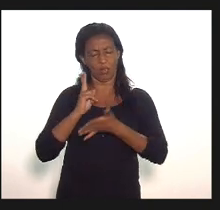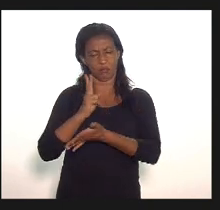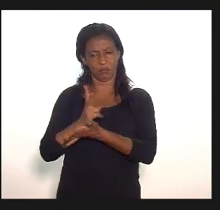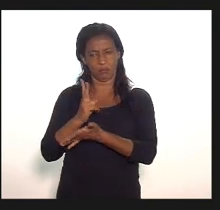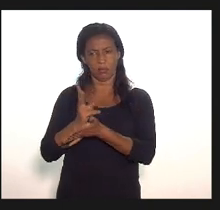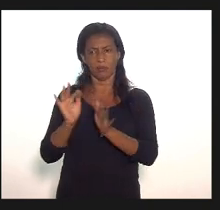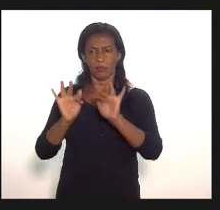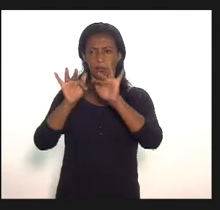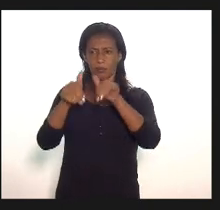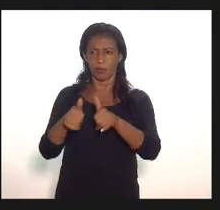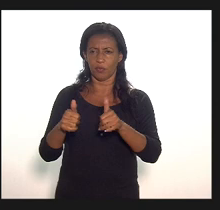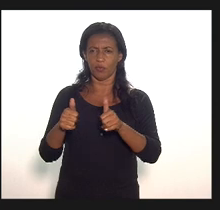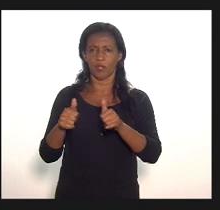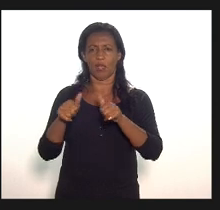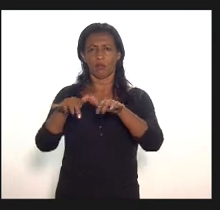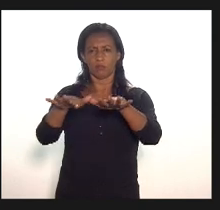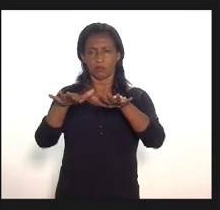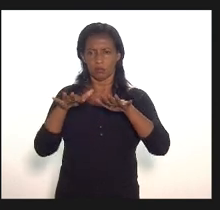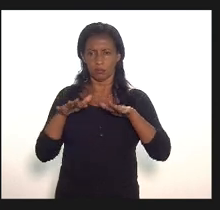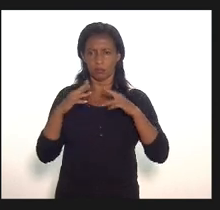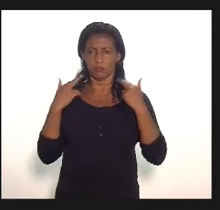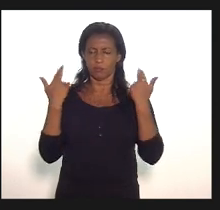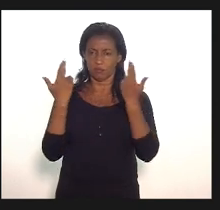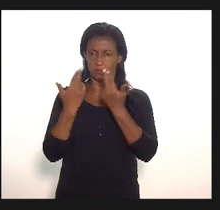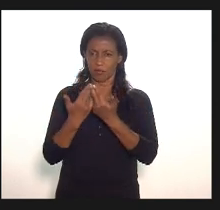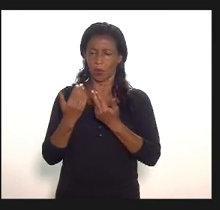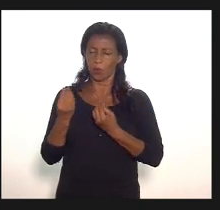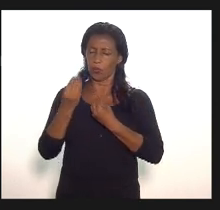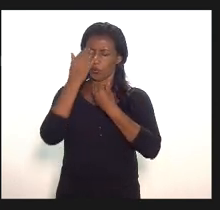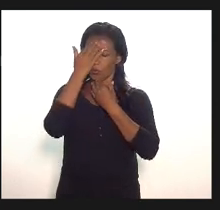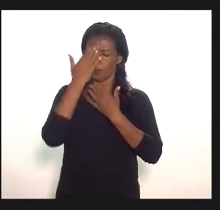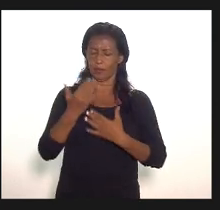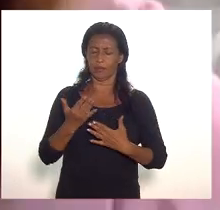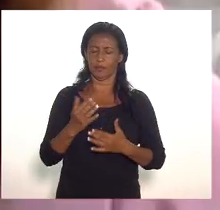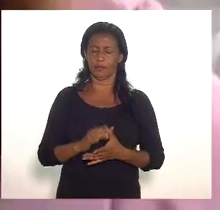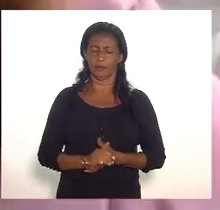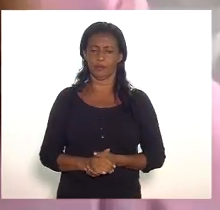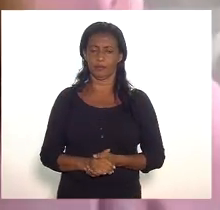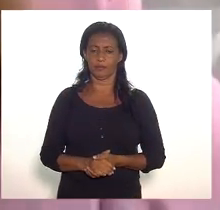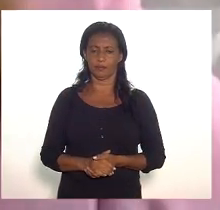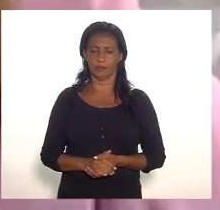para o final desse expediente final. Muito obrigada.